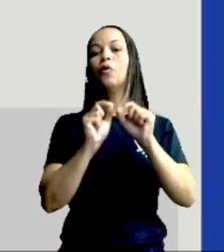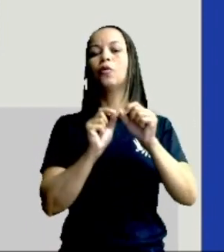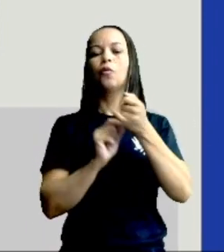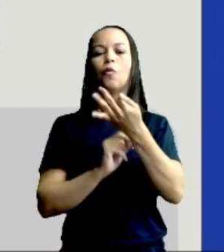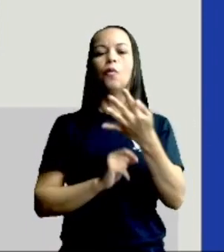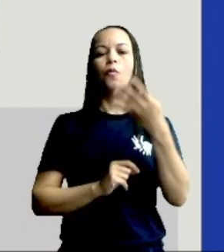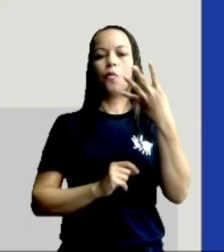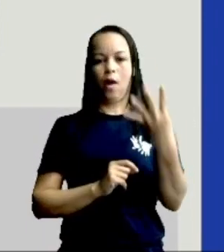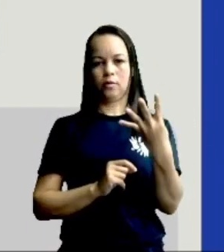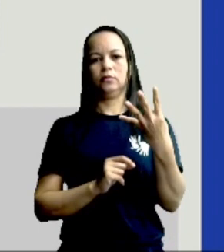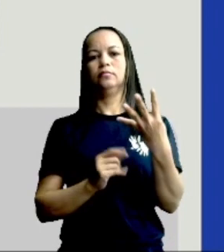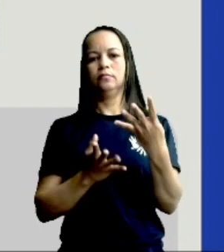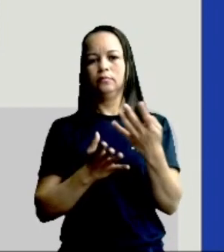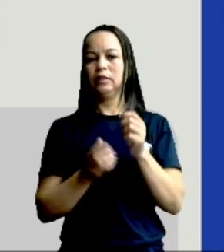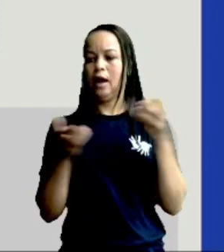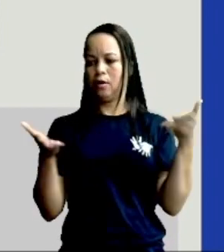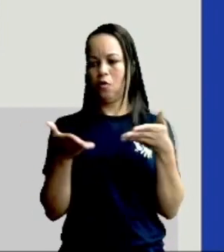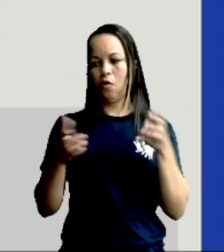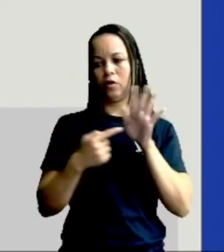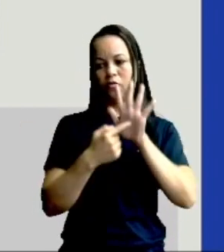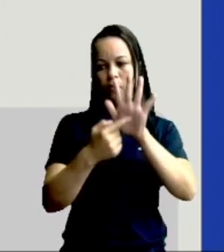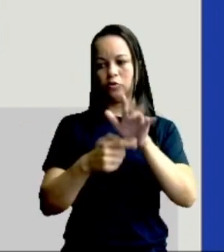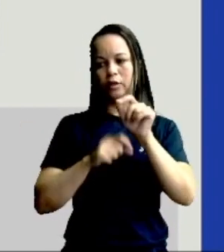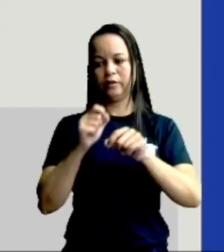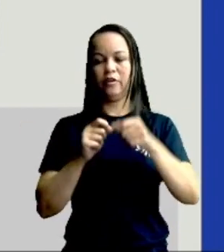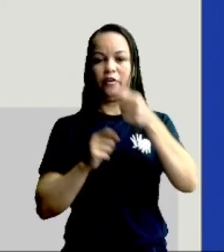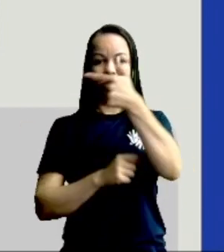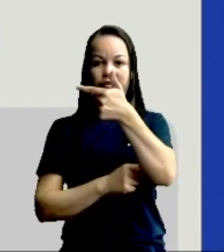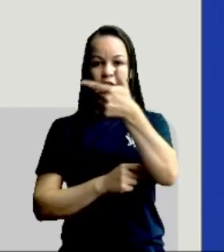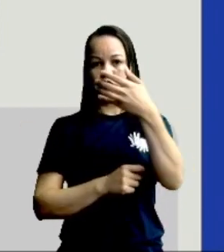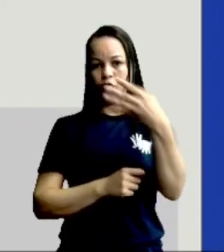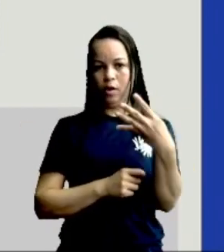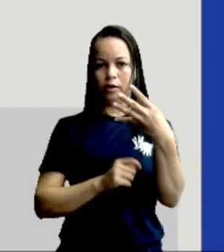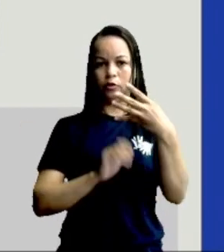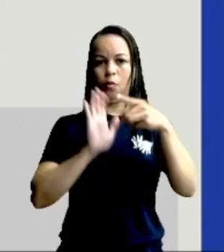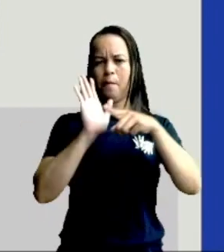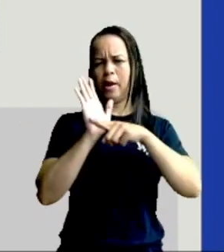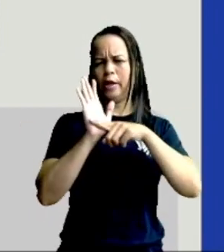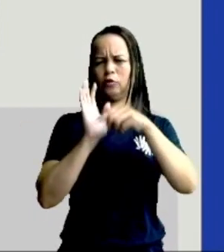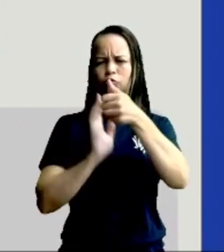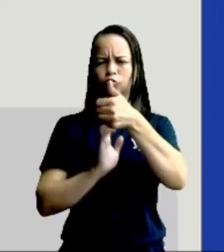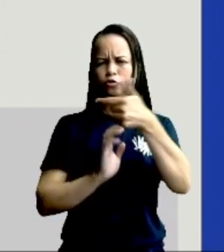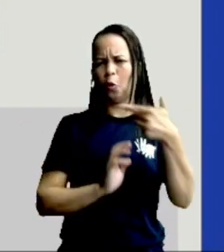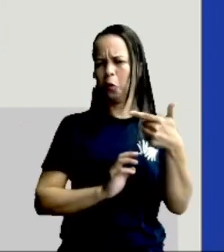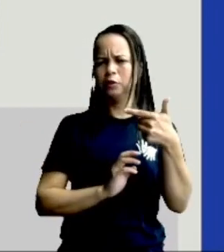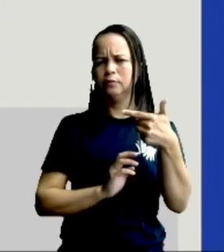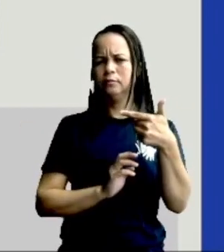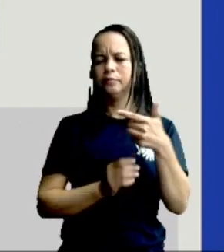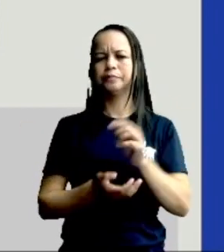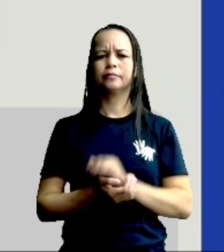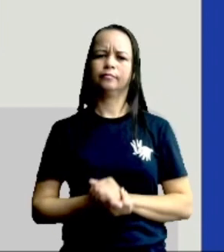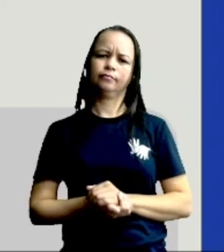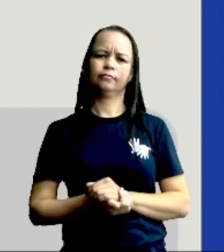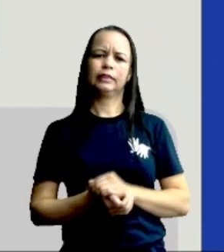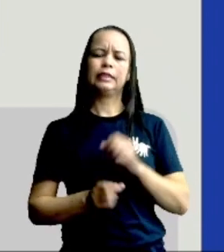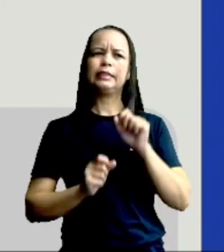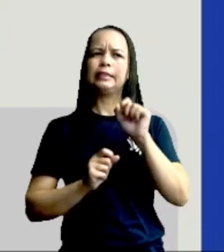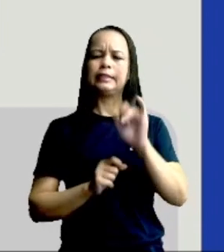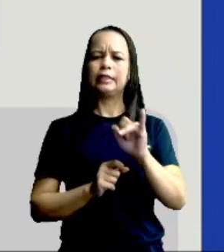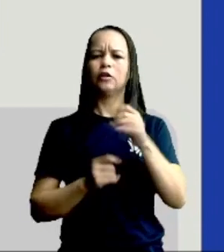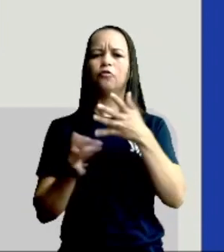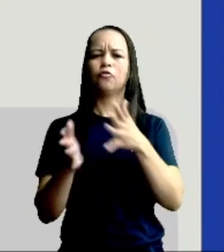24 menos 12. Então, 24 menos 12. Opa, professora. Se eu for para aquela referência